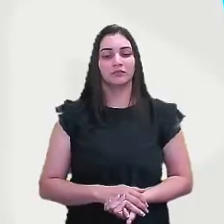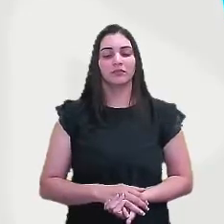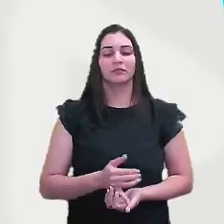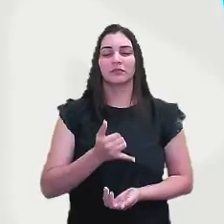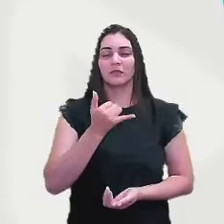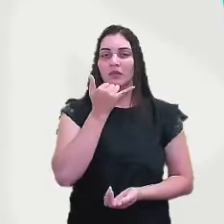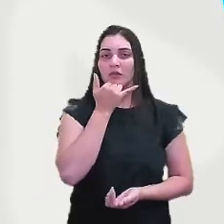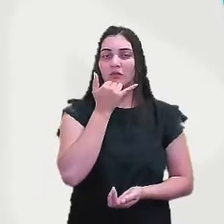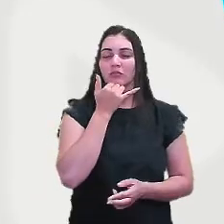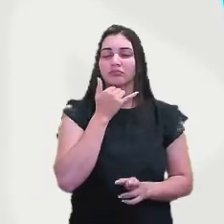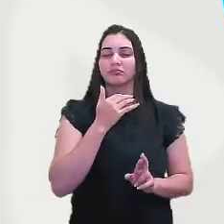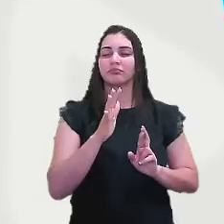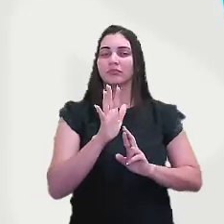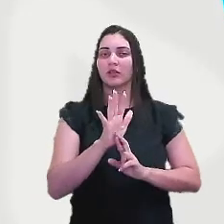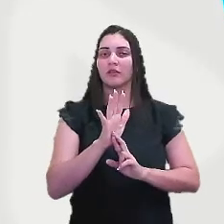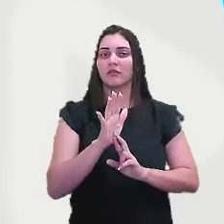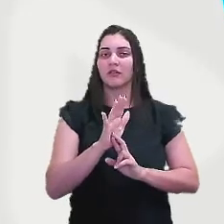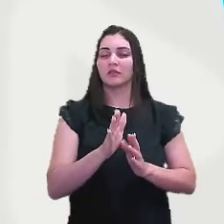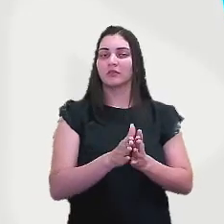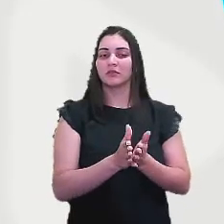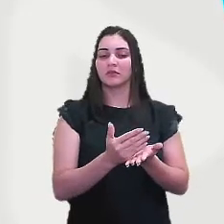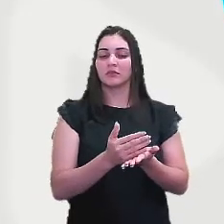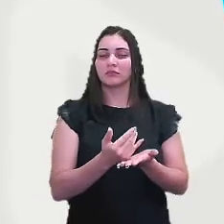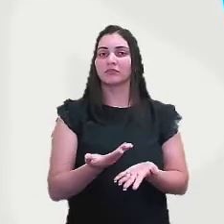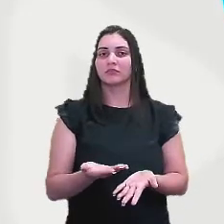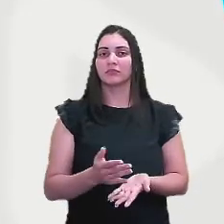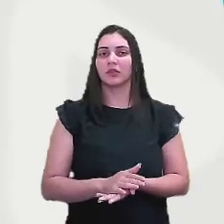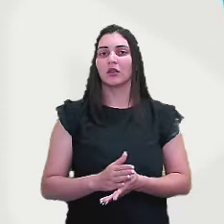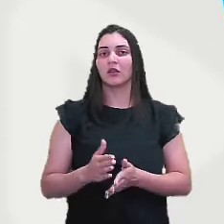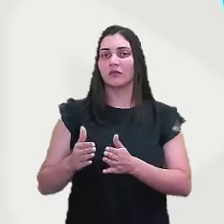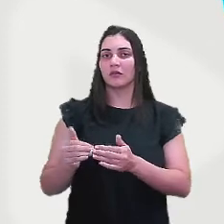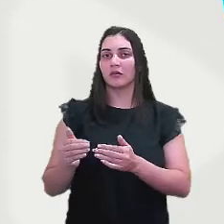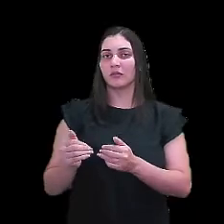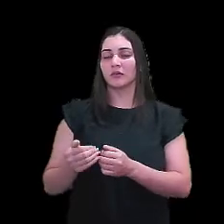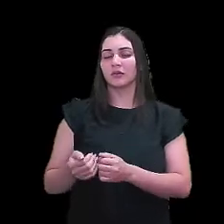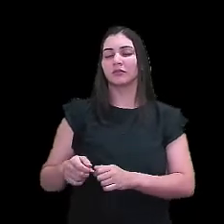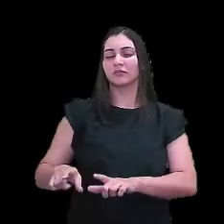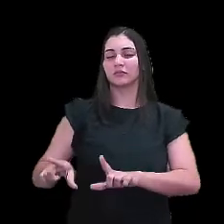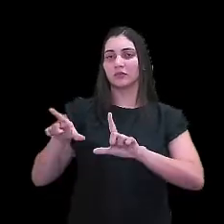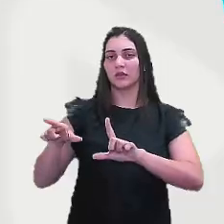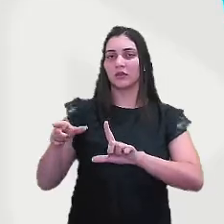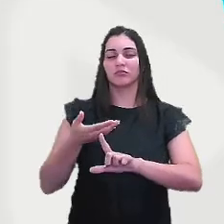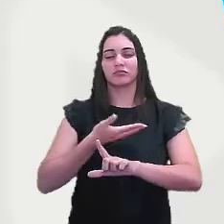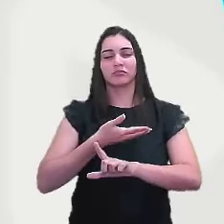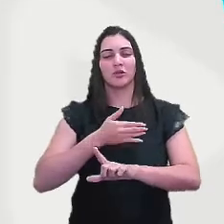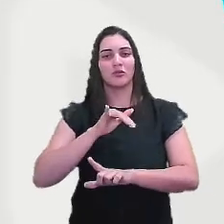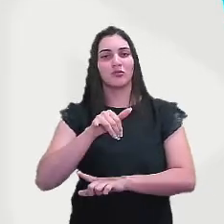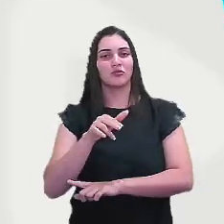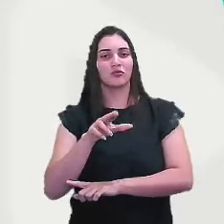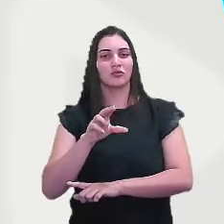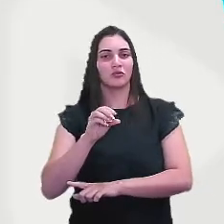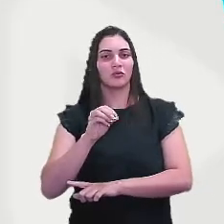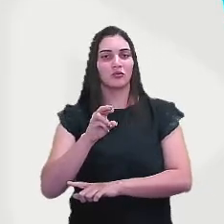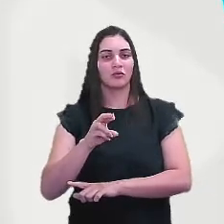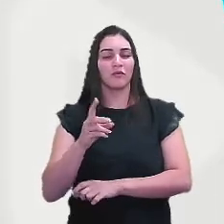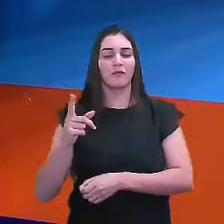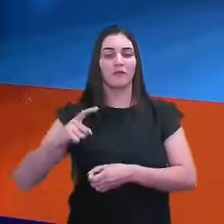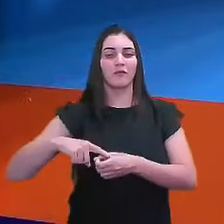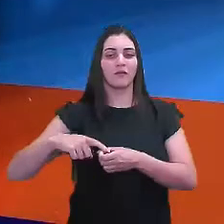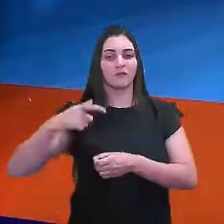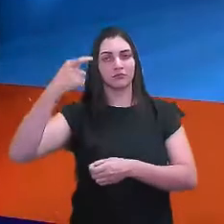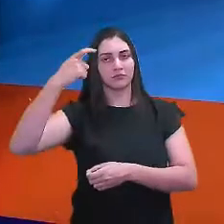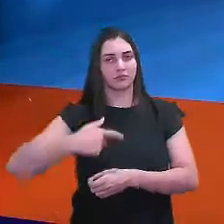Desculpa, gente, para nossas referências bibliográficas. E aí, já vou pedir para o meu estimado amigo Júnior voltar aqui comigo. Volta aqui comigo, por favor,